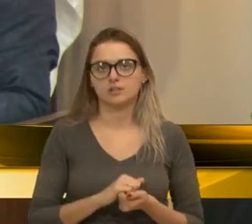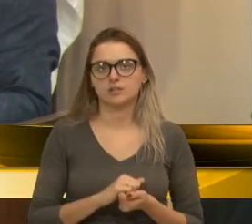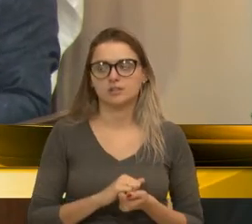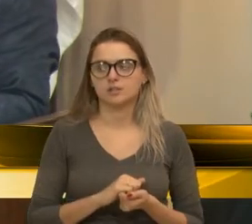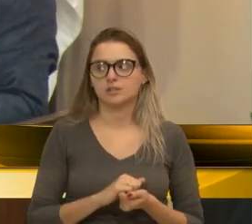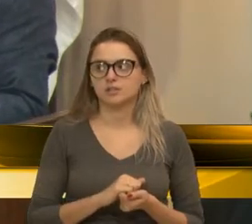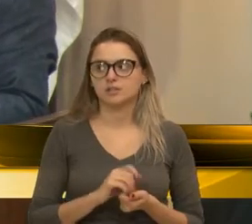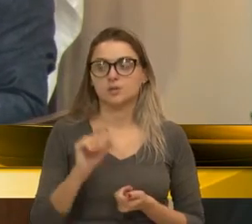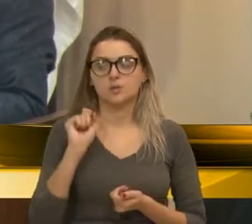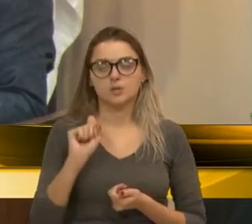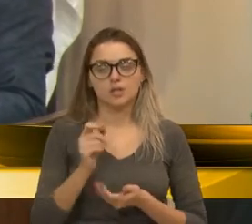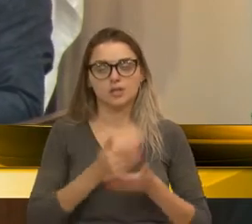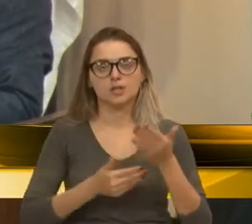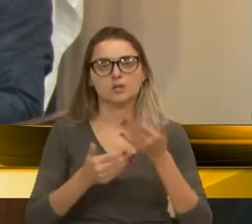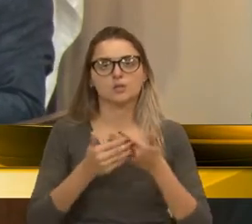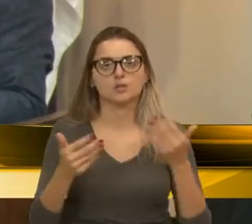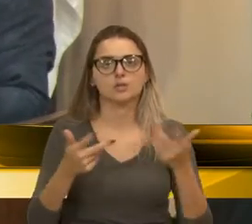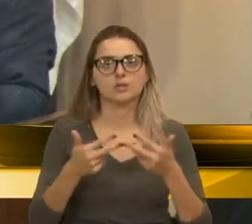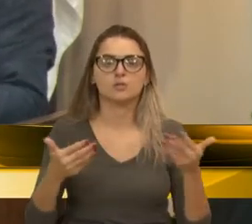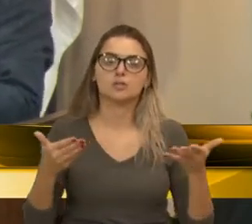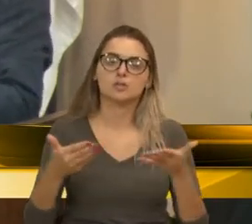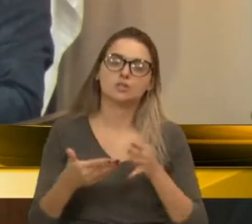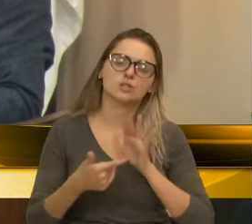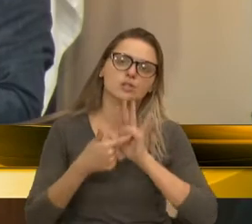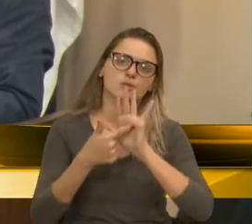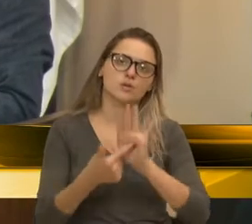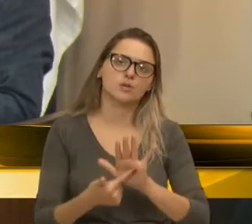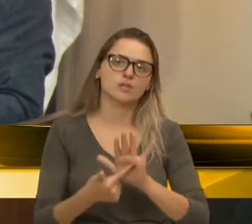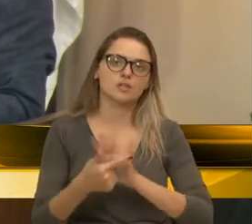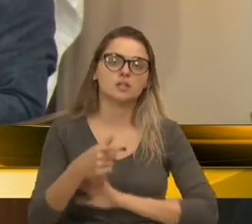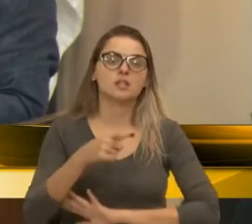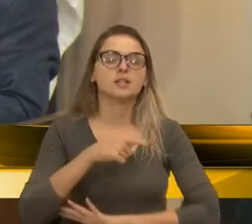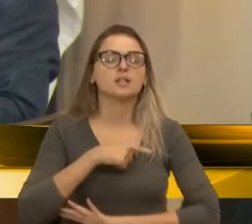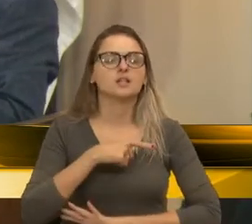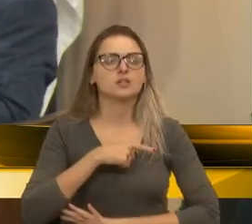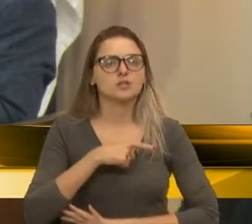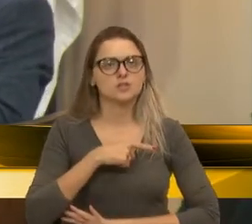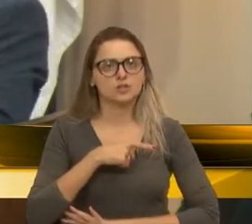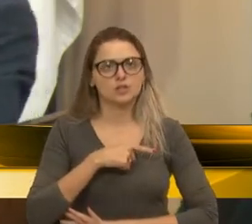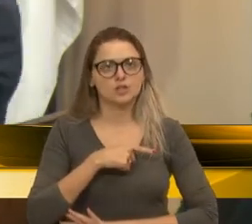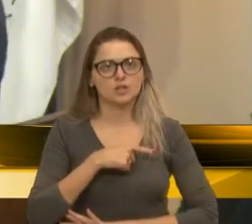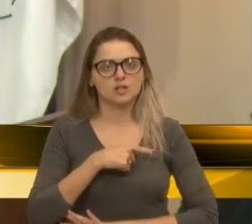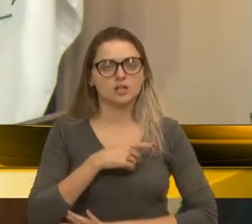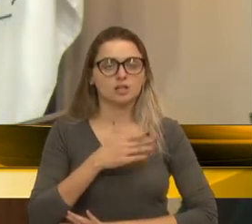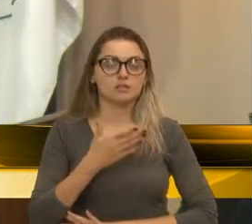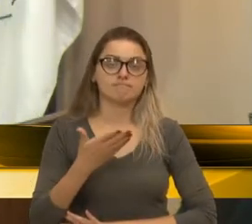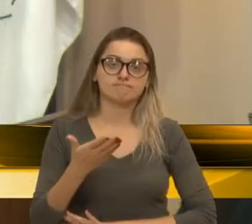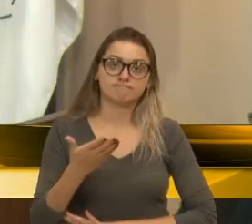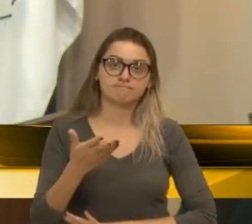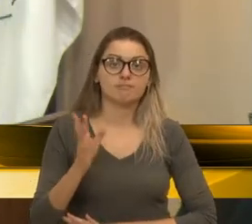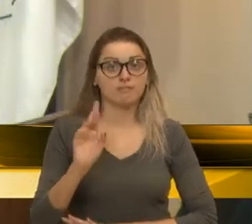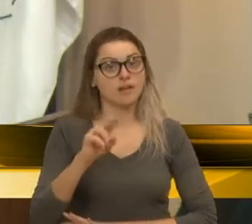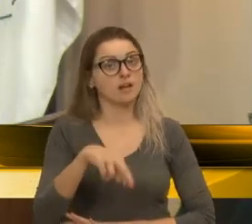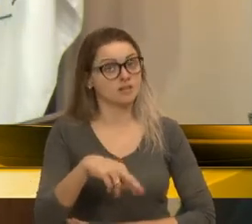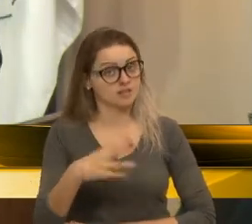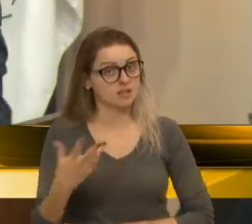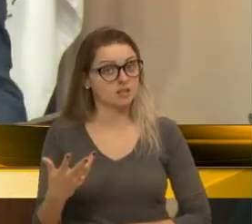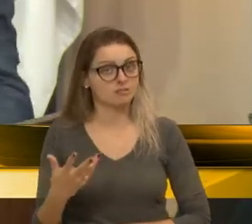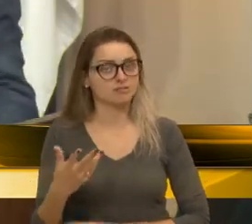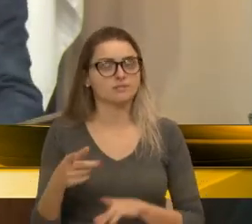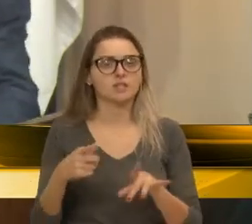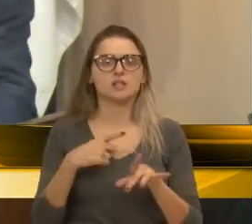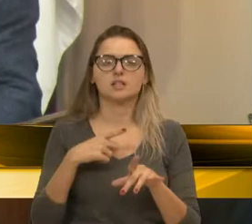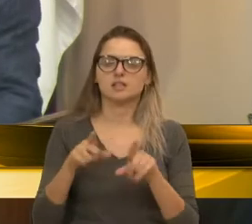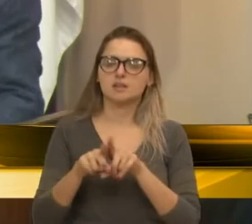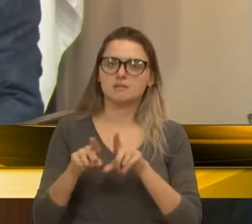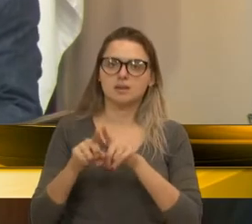que as questões que estávamos levantando aqui tinham uma certa razão, né, e justificavam